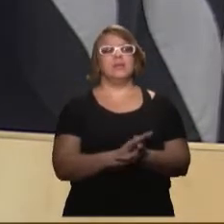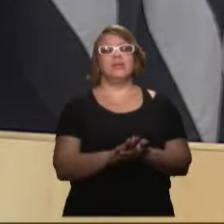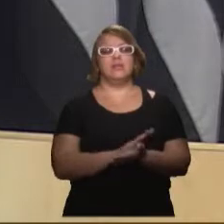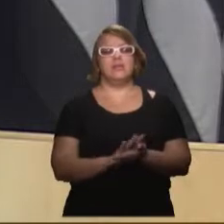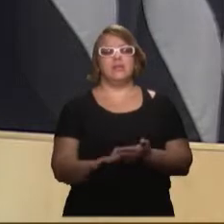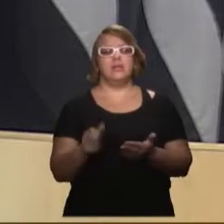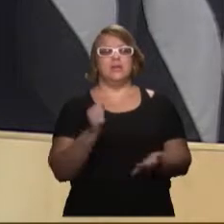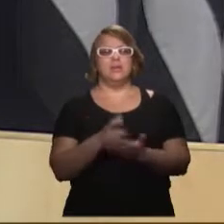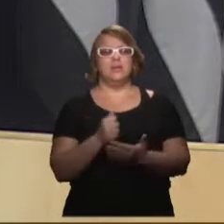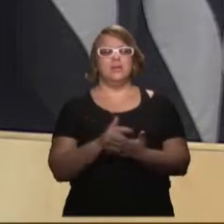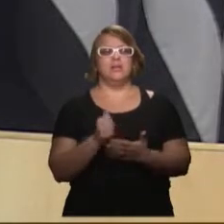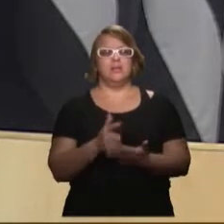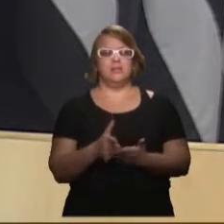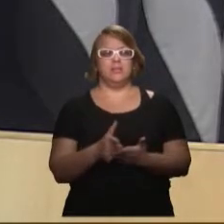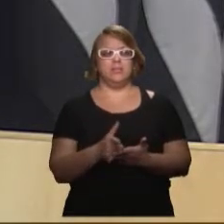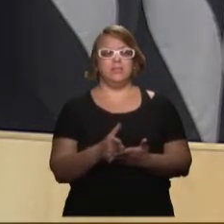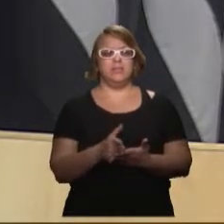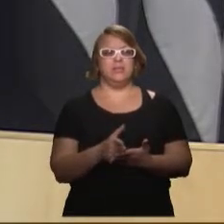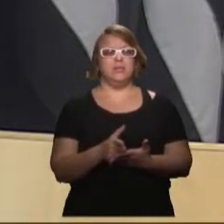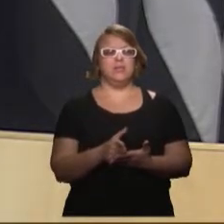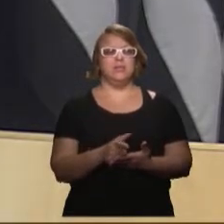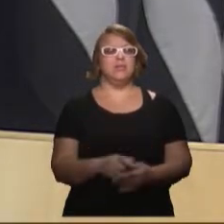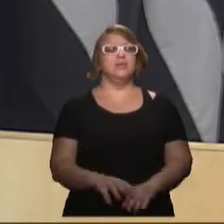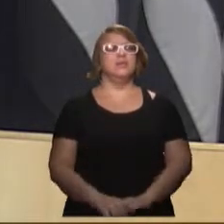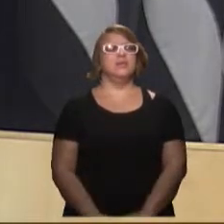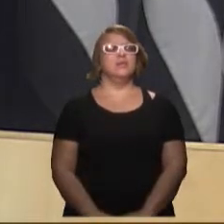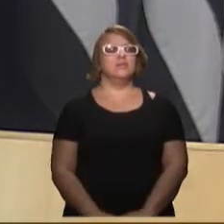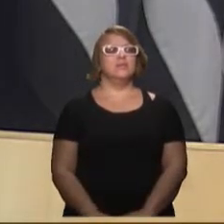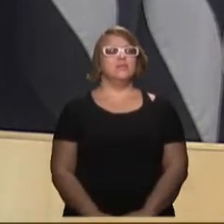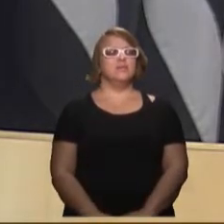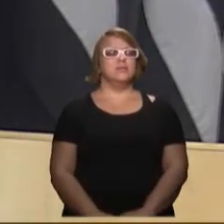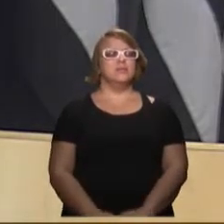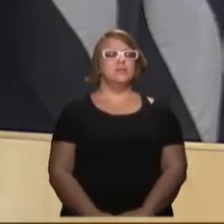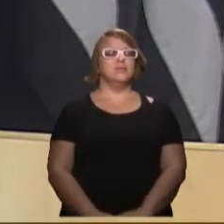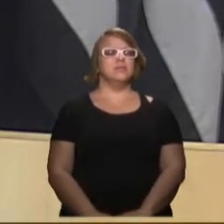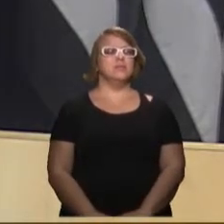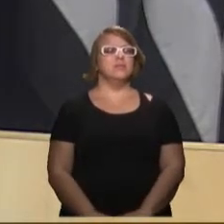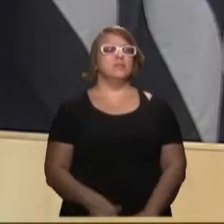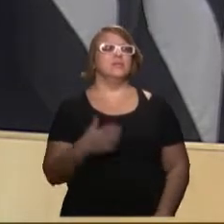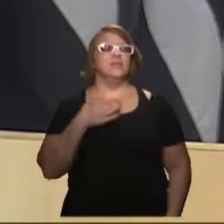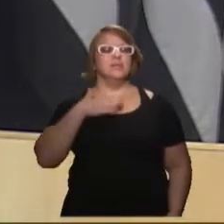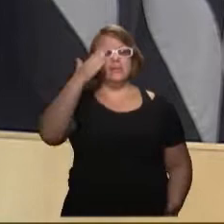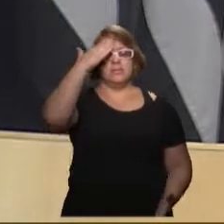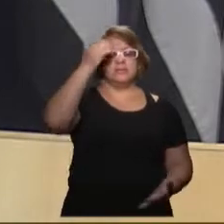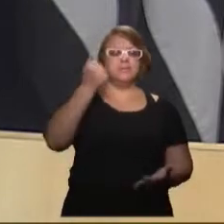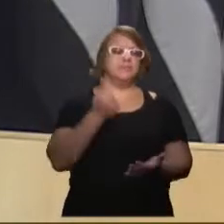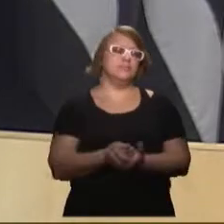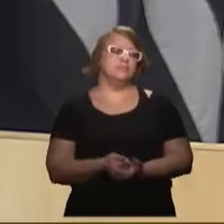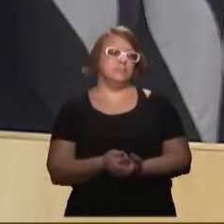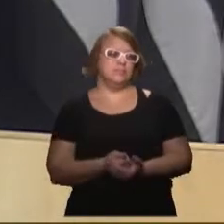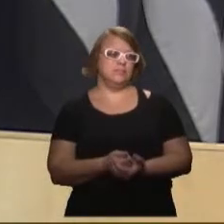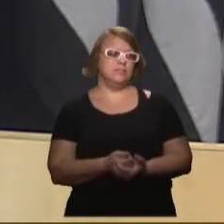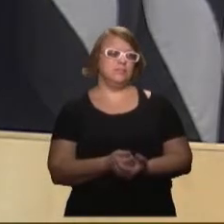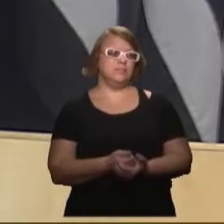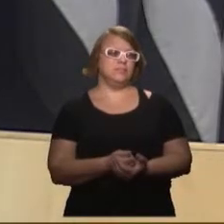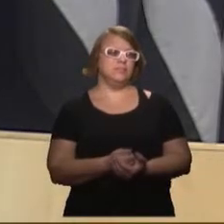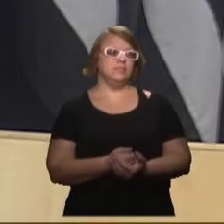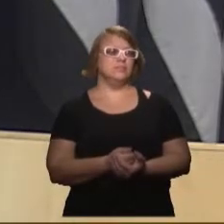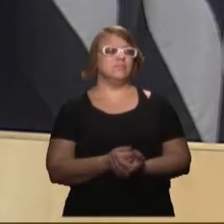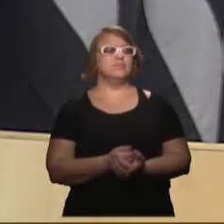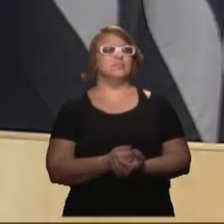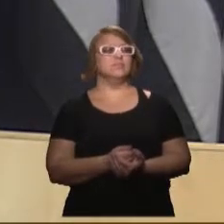está desempregado, aí a minha preocupação é a seguinte: um concurso público, ele pode ser